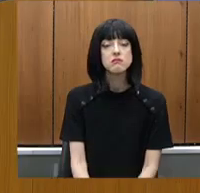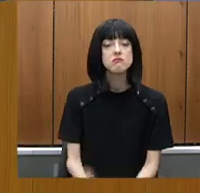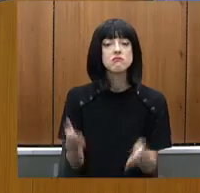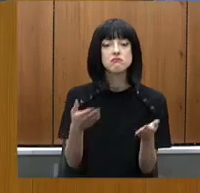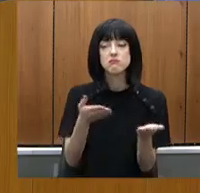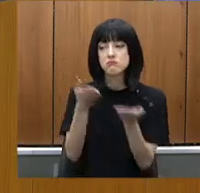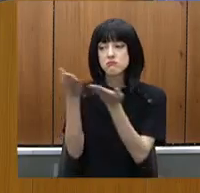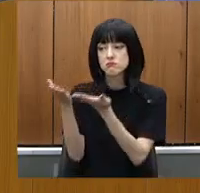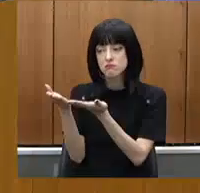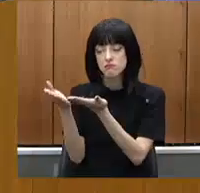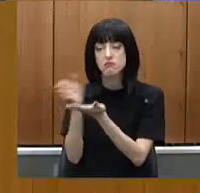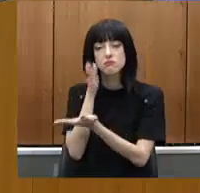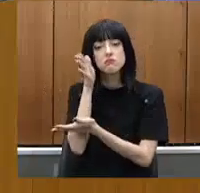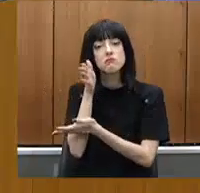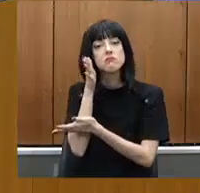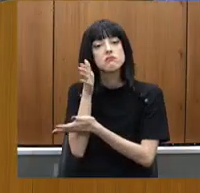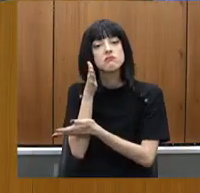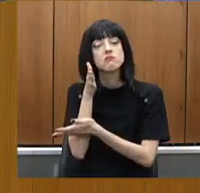finais